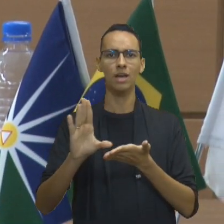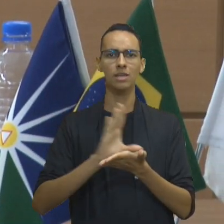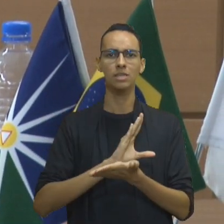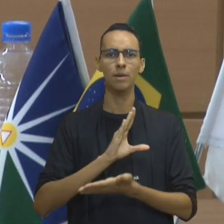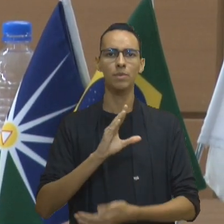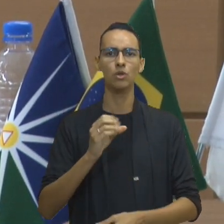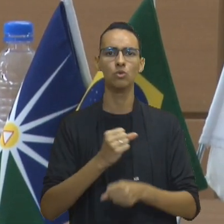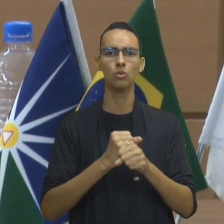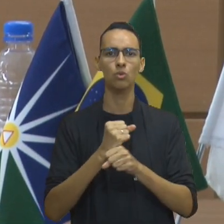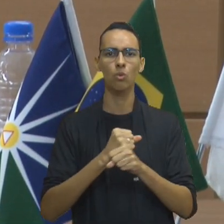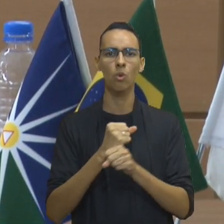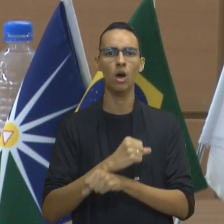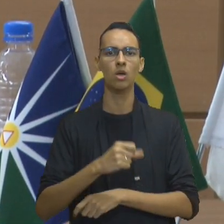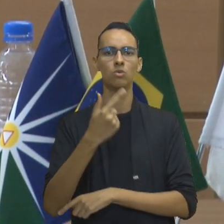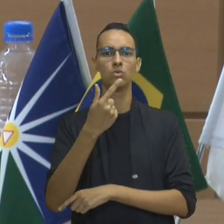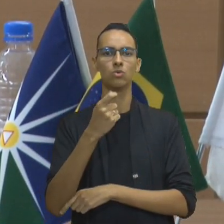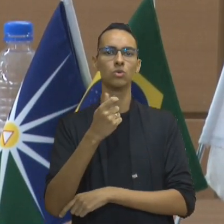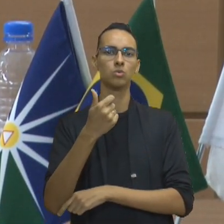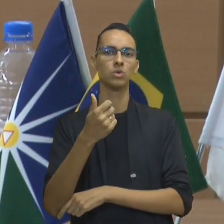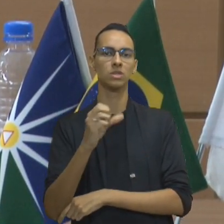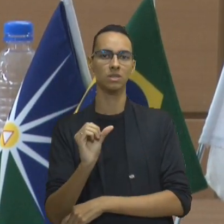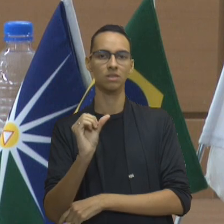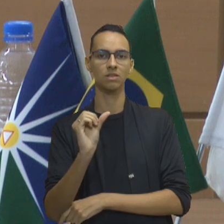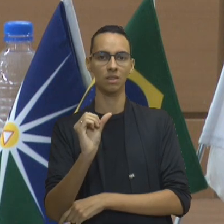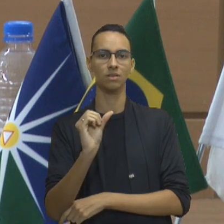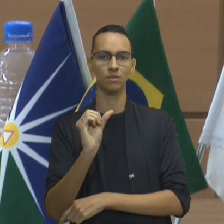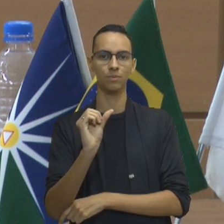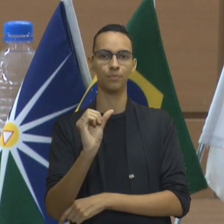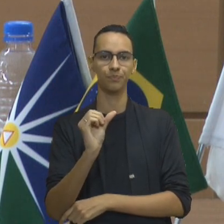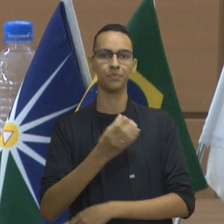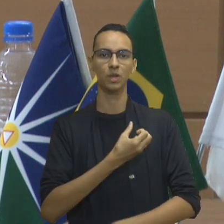2016, que foi da ordem de